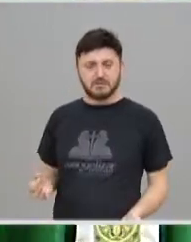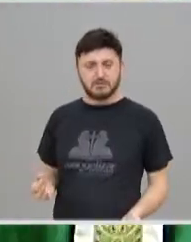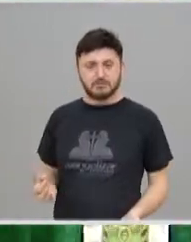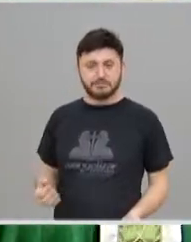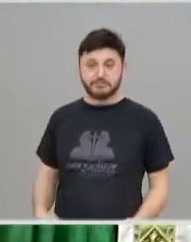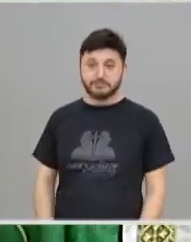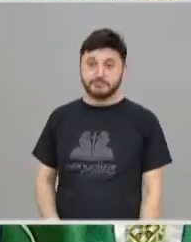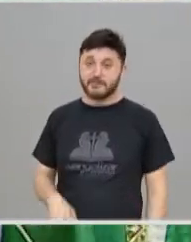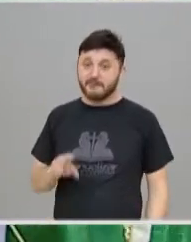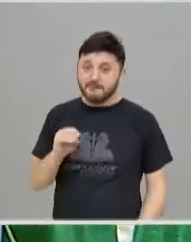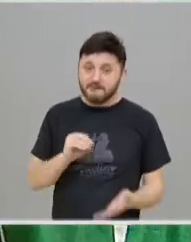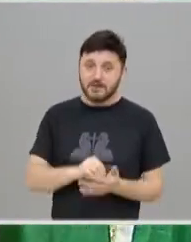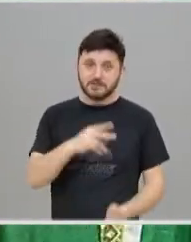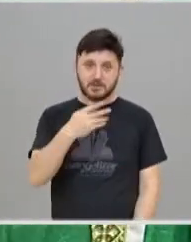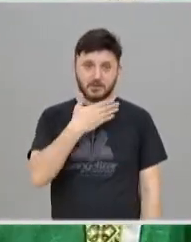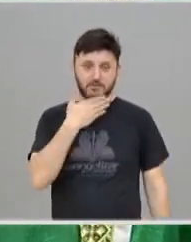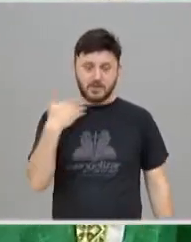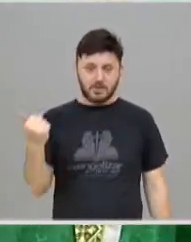Faça o teu melhor,